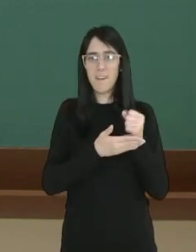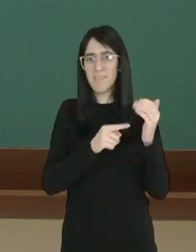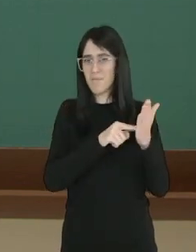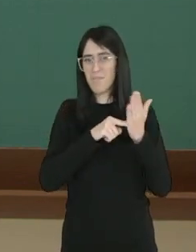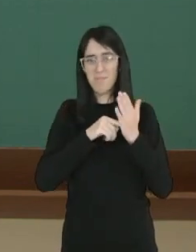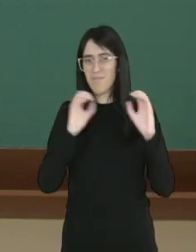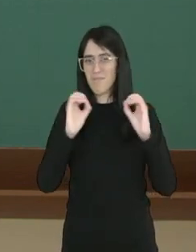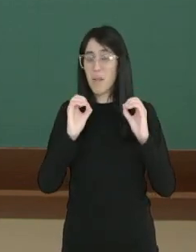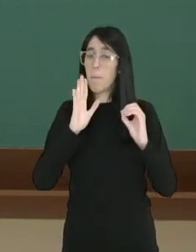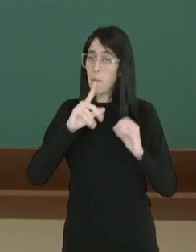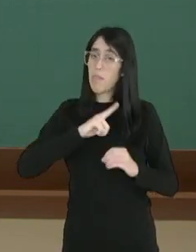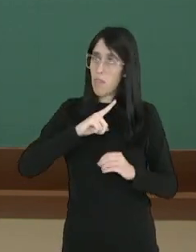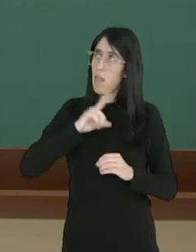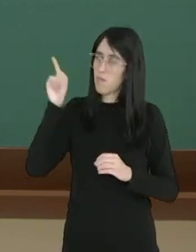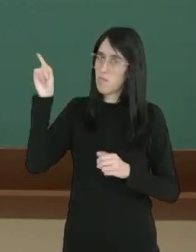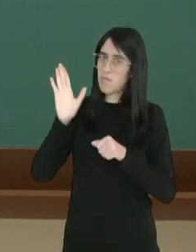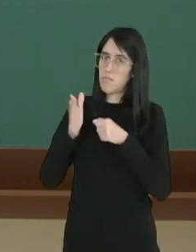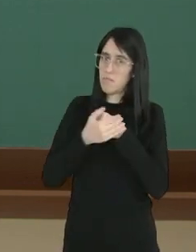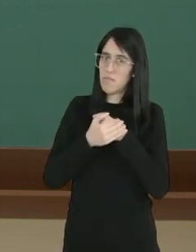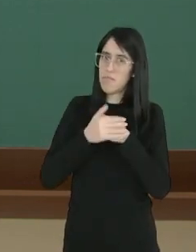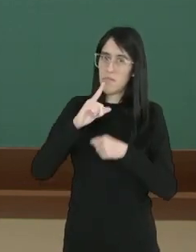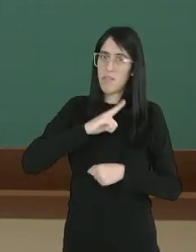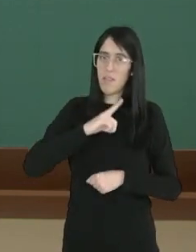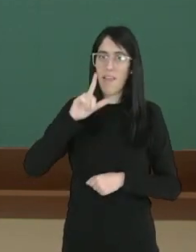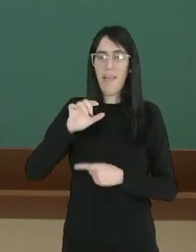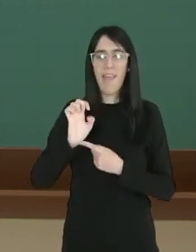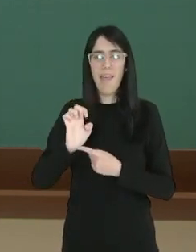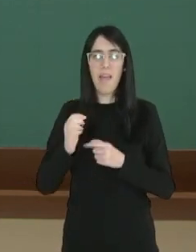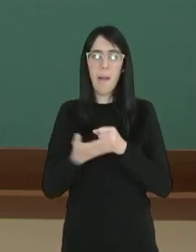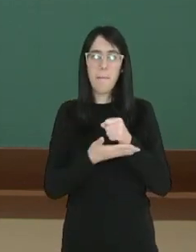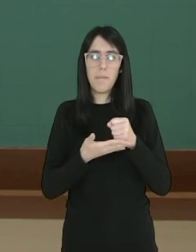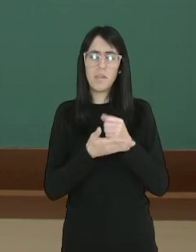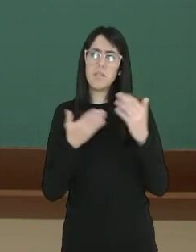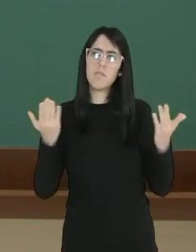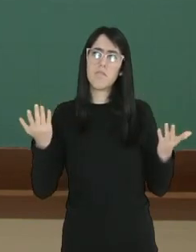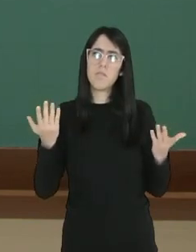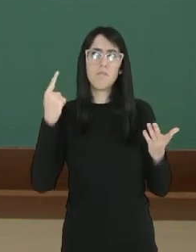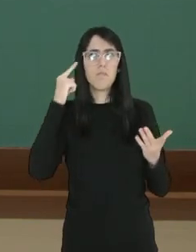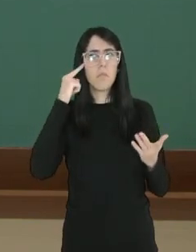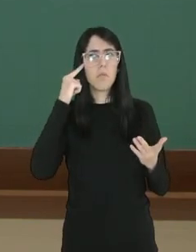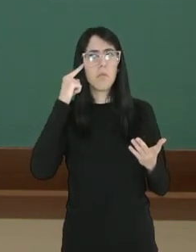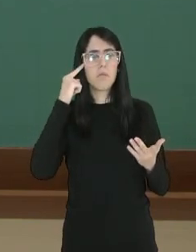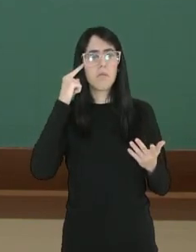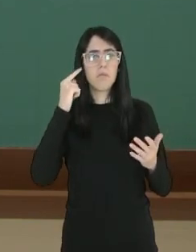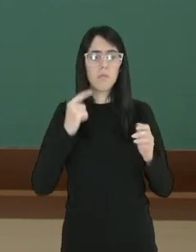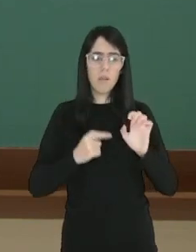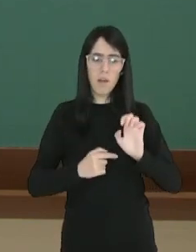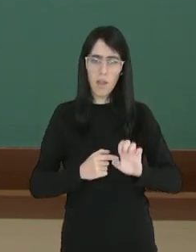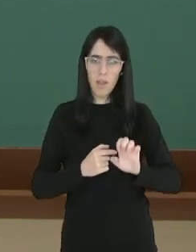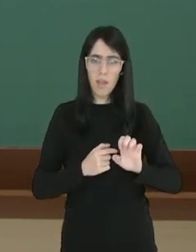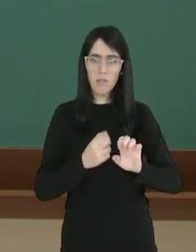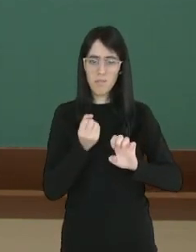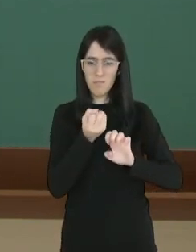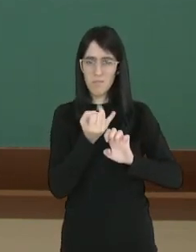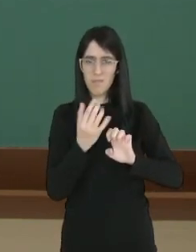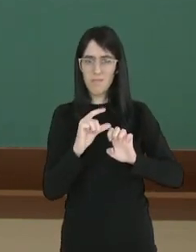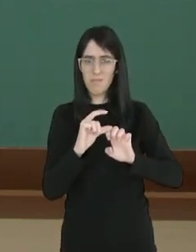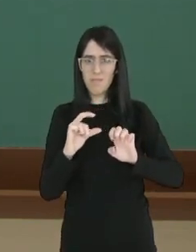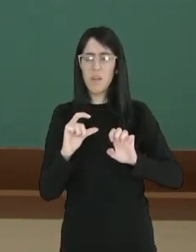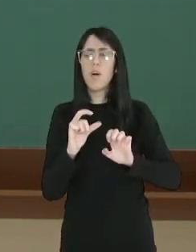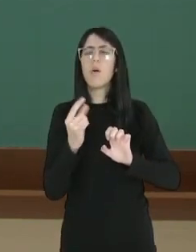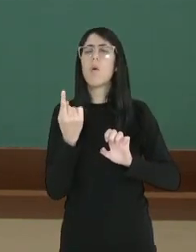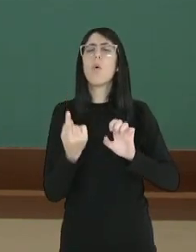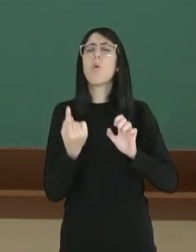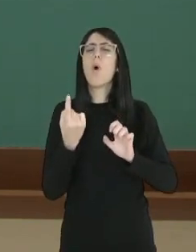está ali, é e. Aí a gente pensa da seguinte maneira, e elevado a qual expoente